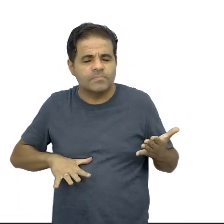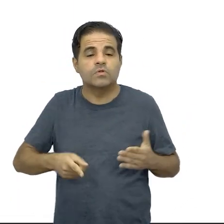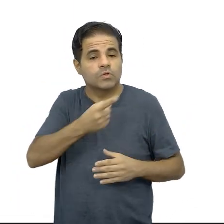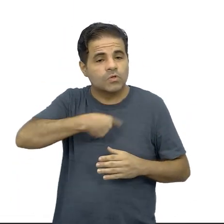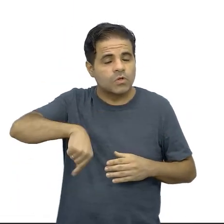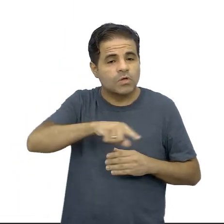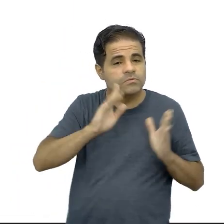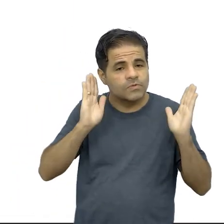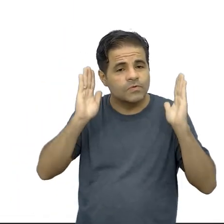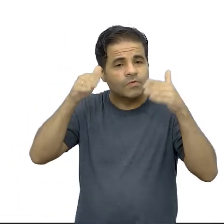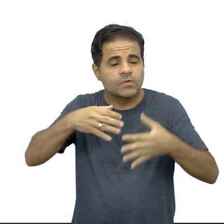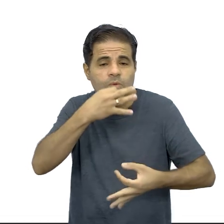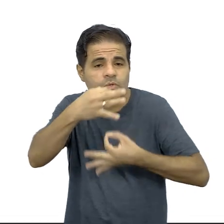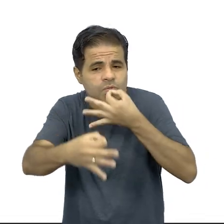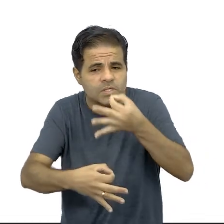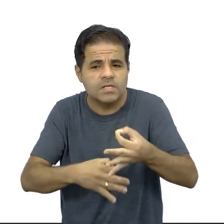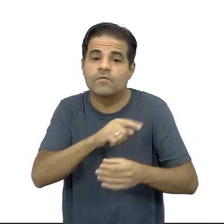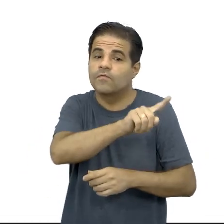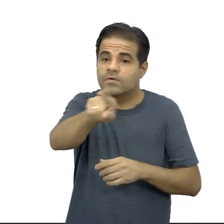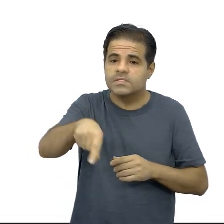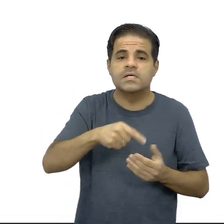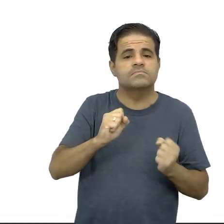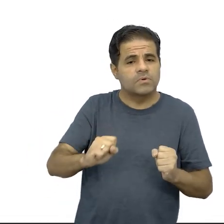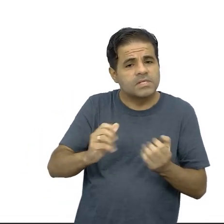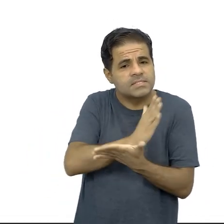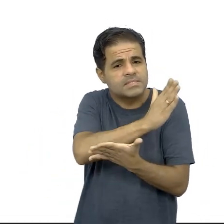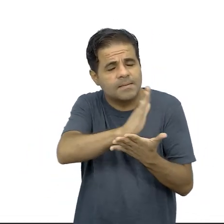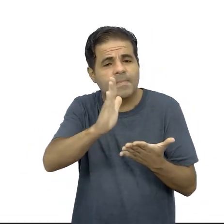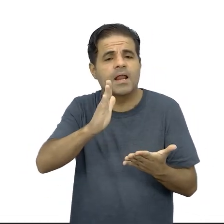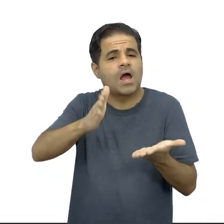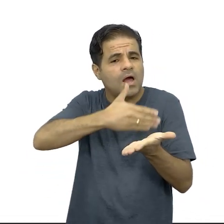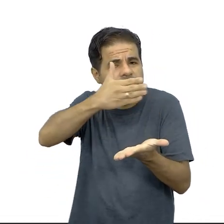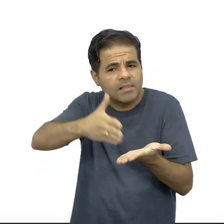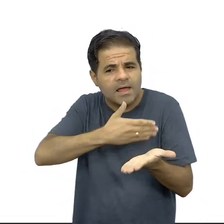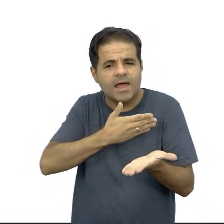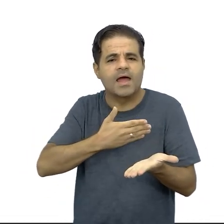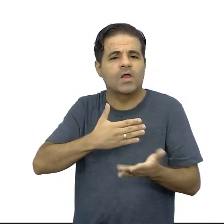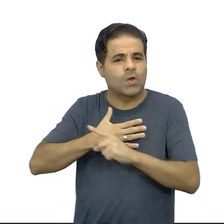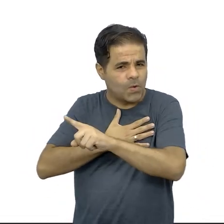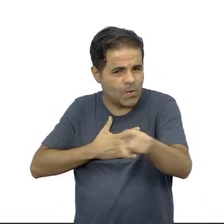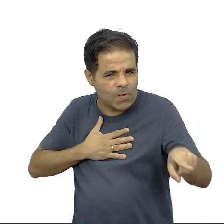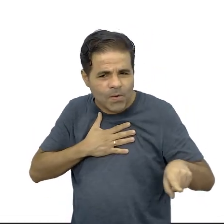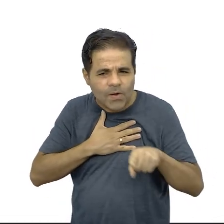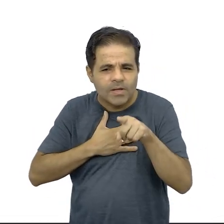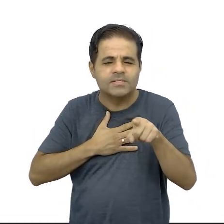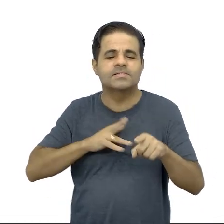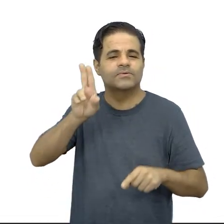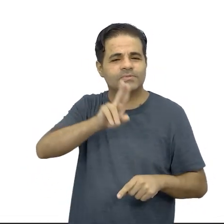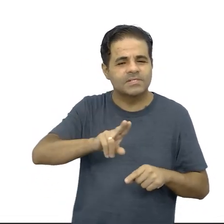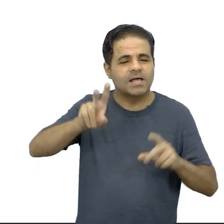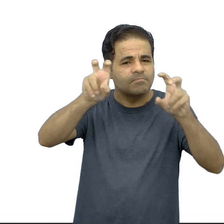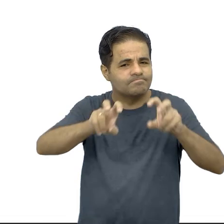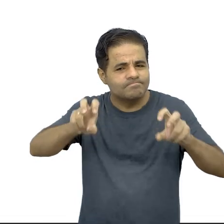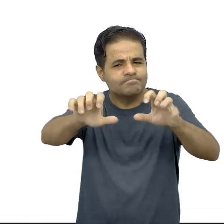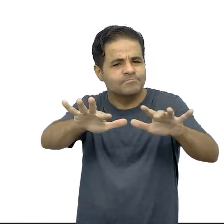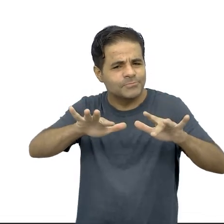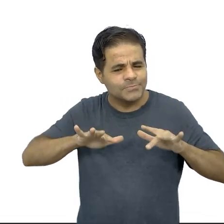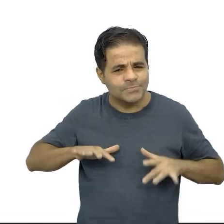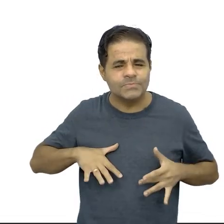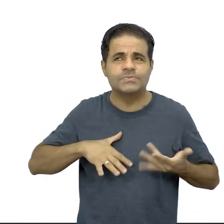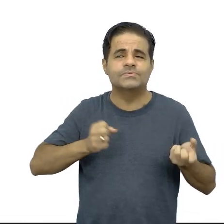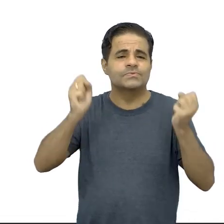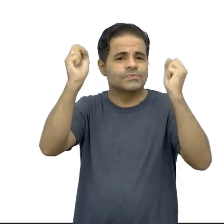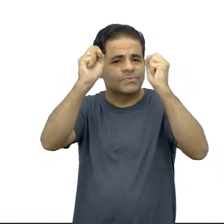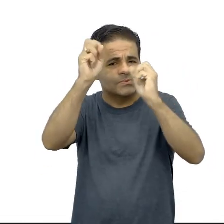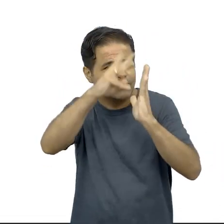nós voltamos a sugerir que vocês separem um caderno, aqueles que gostam de utilizar os meios digital, um arquivo do